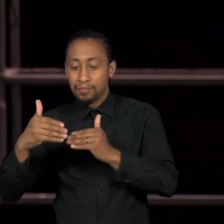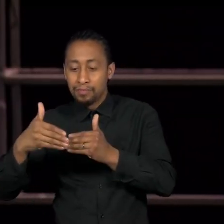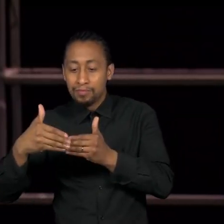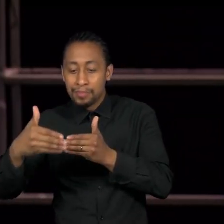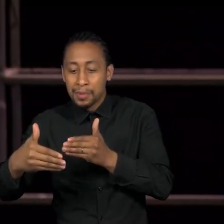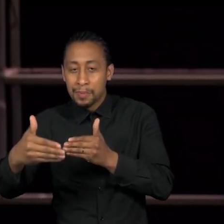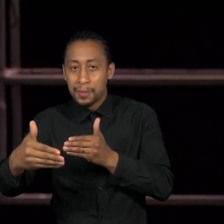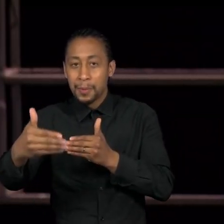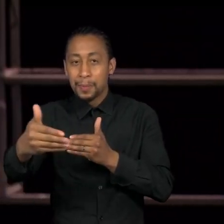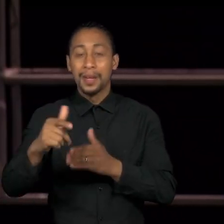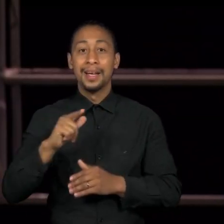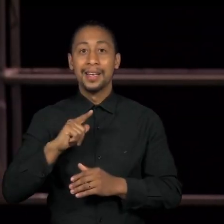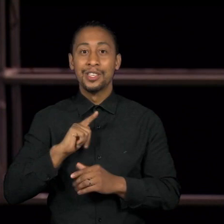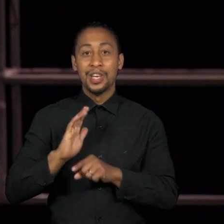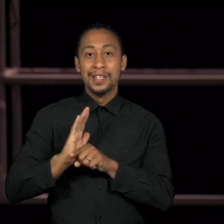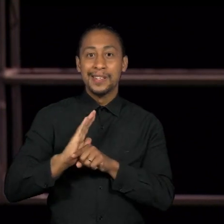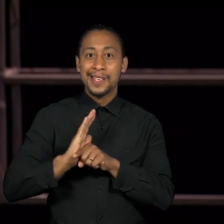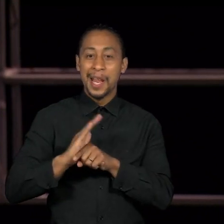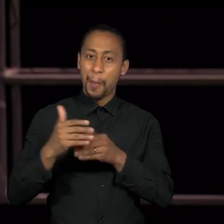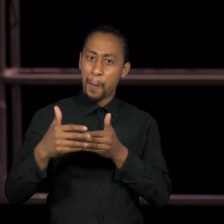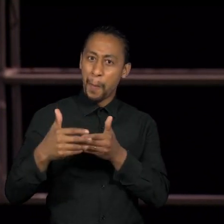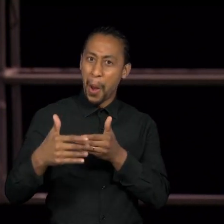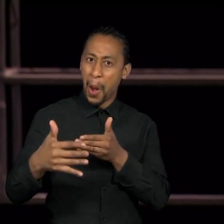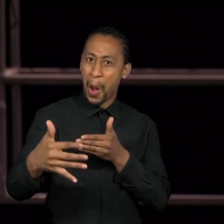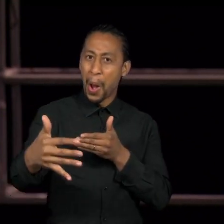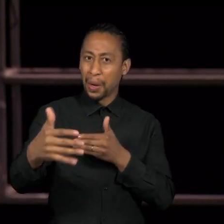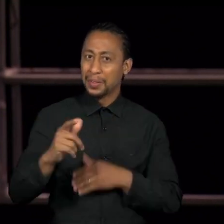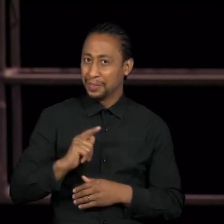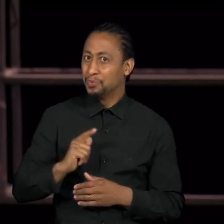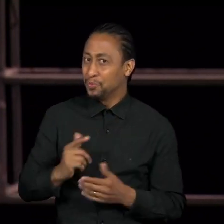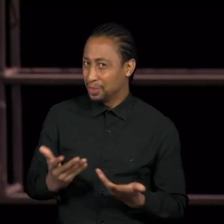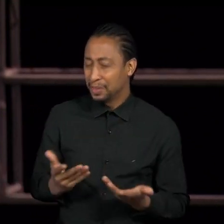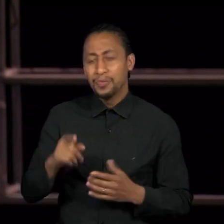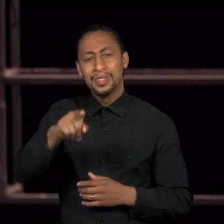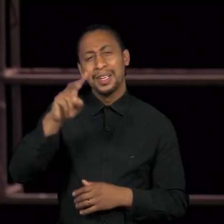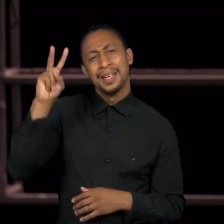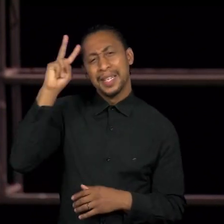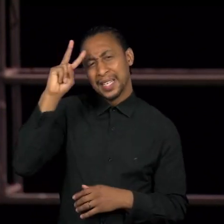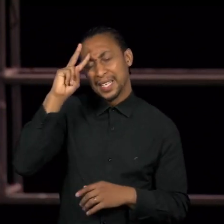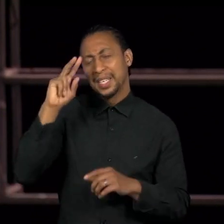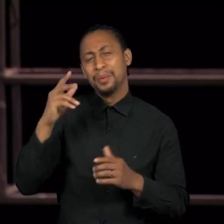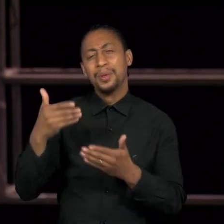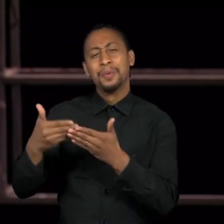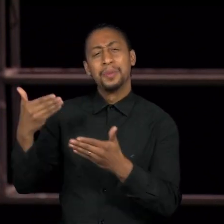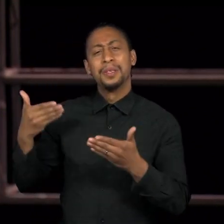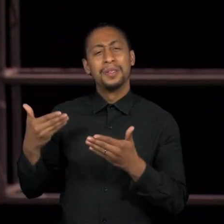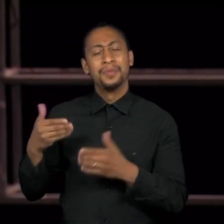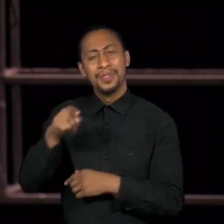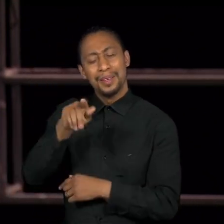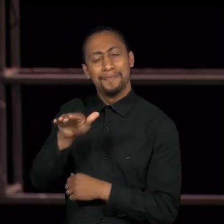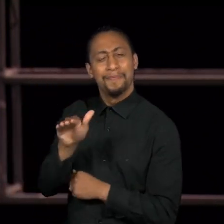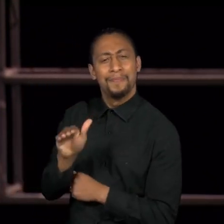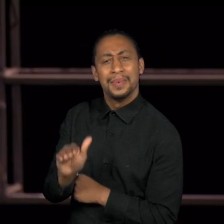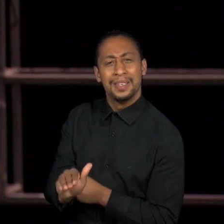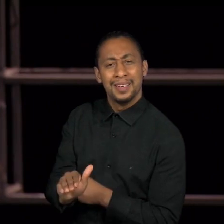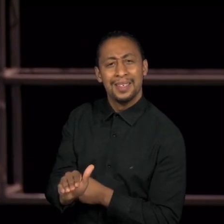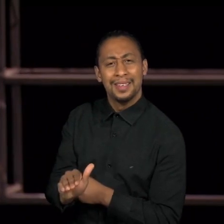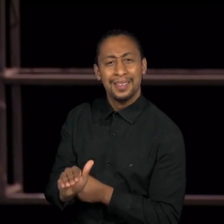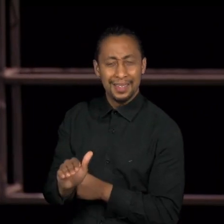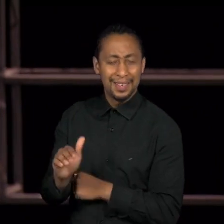de salas de cinema. Que lembranças que você tem da sua vida de menina na cidade, os seus